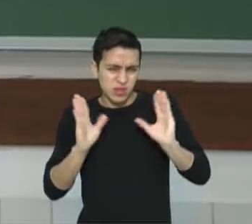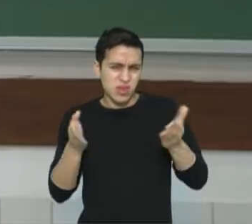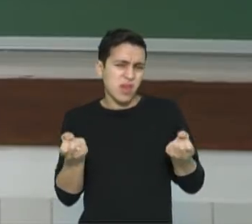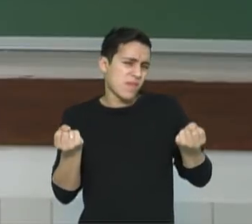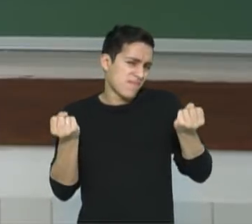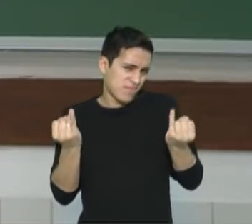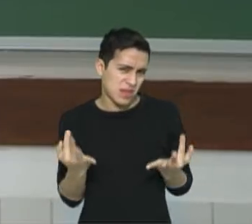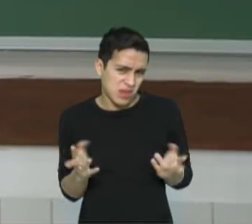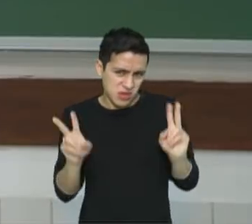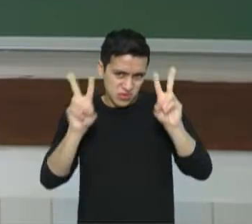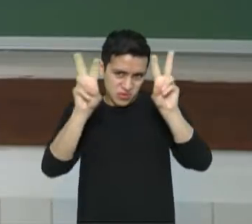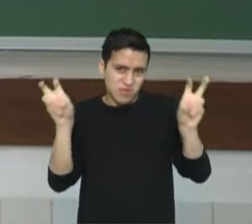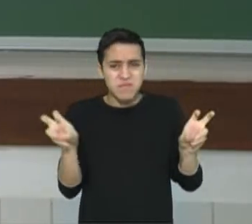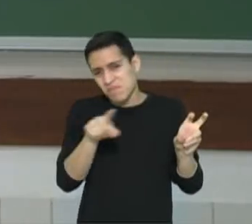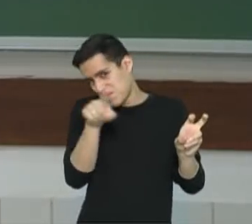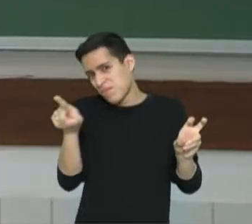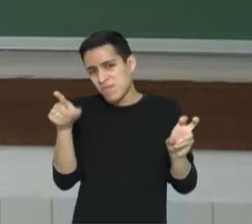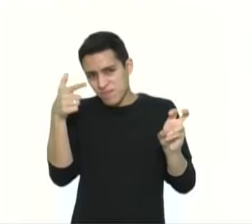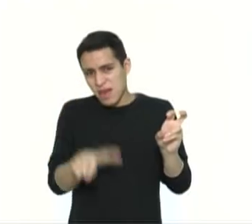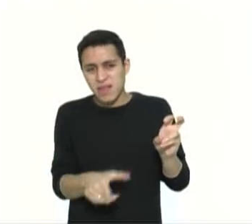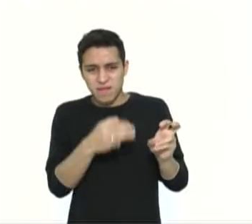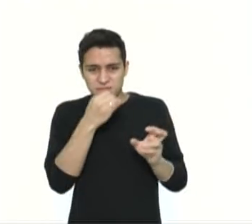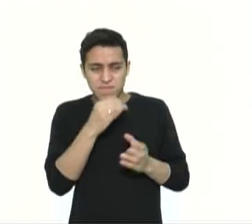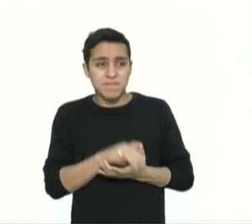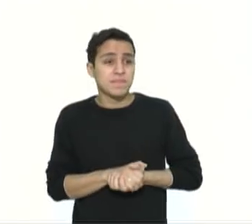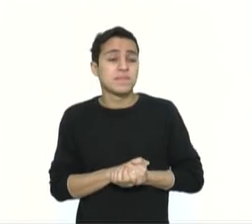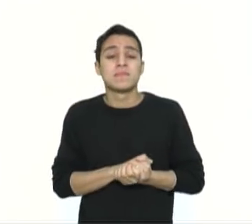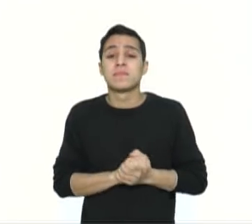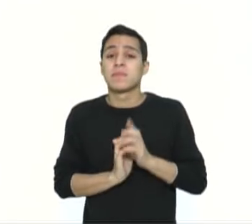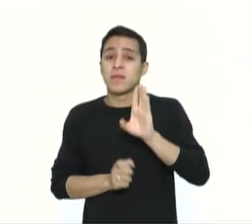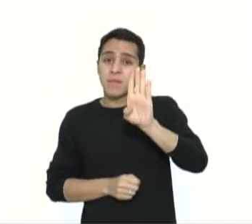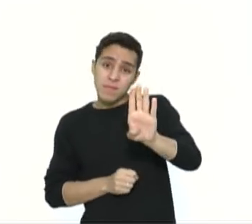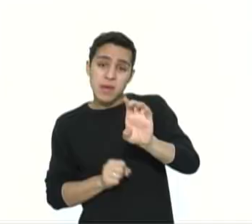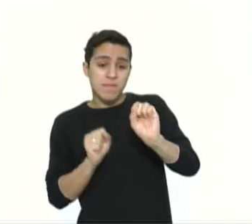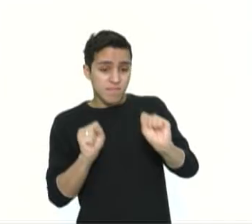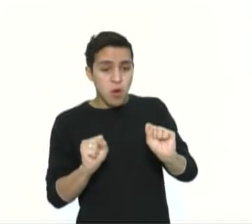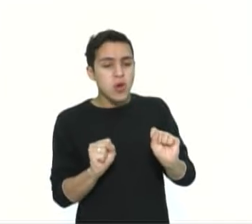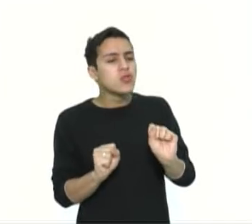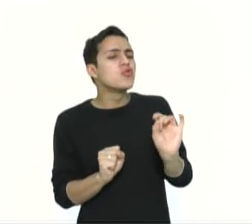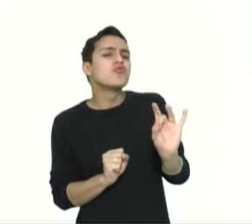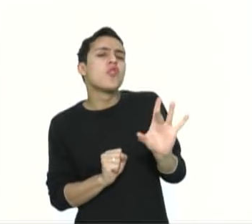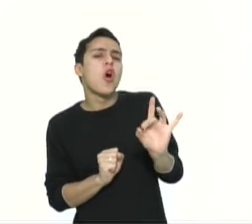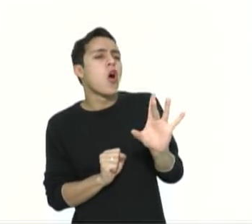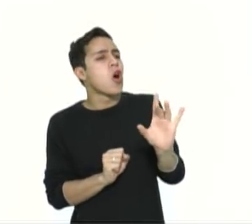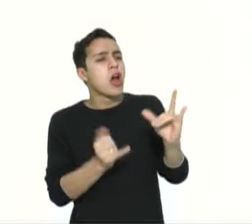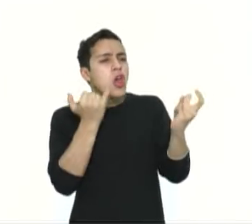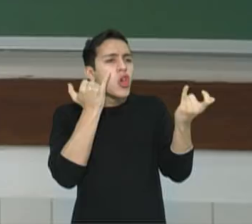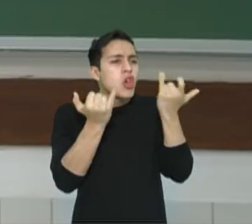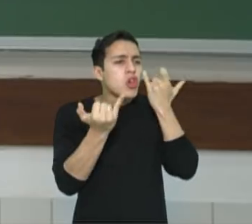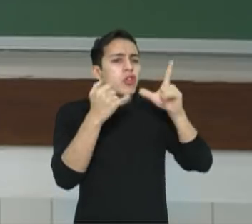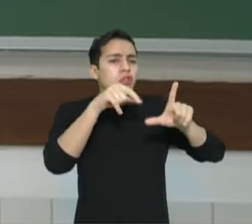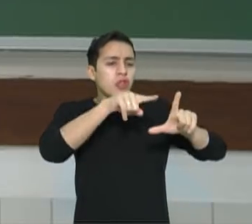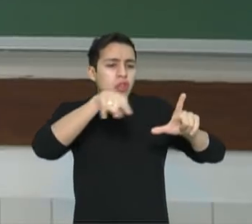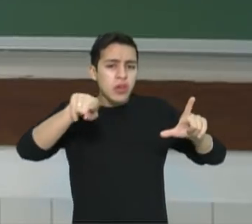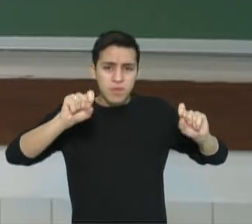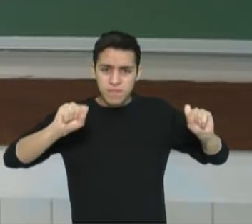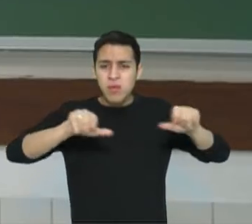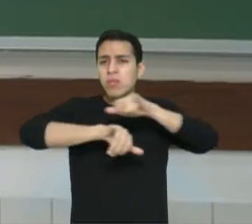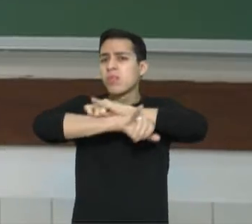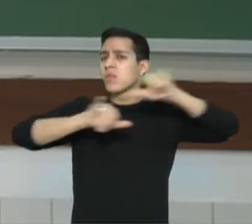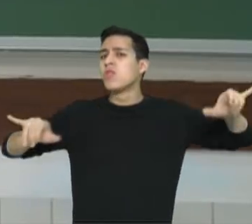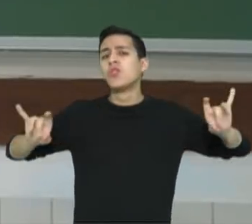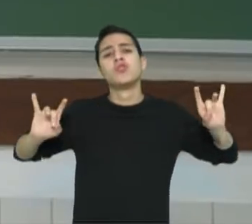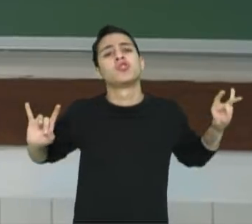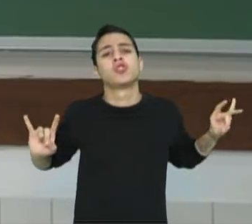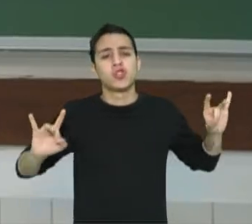você dê mais exemplo, tá? E letra B. Pode aparecer sozinho? Só o infográfico nos meios de comunicação? O que